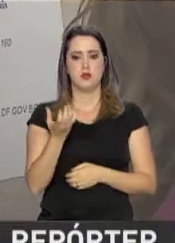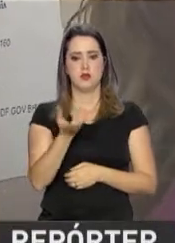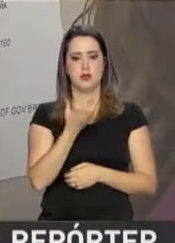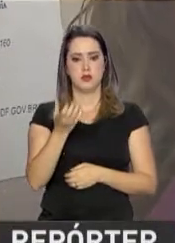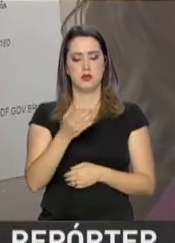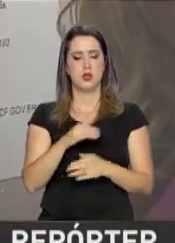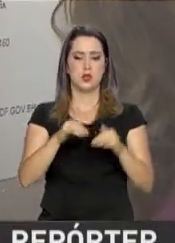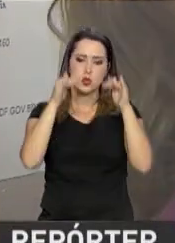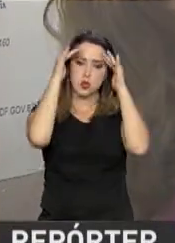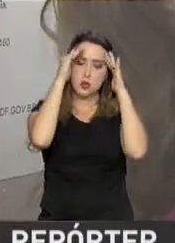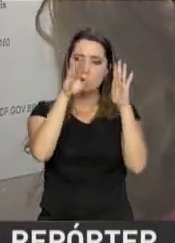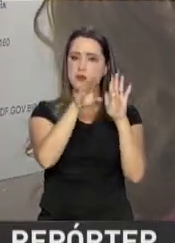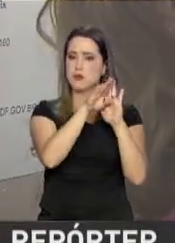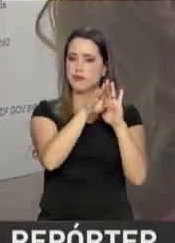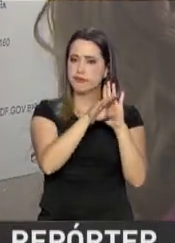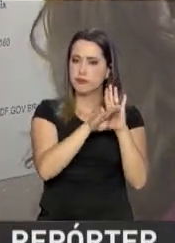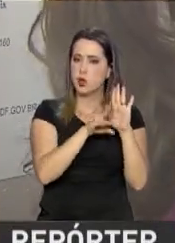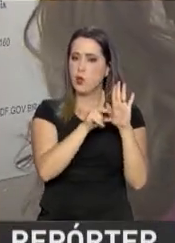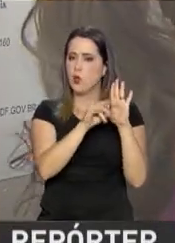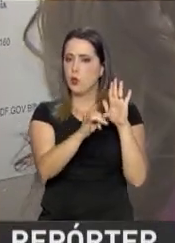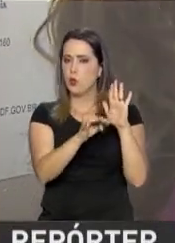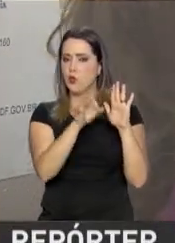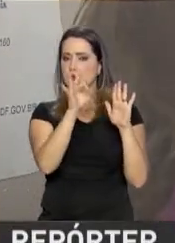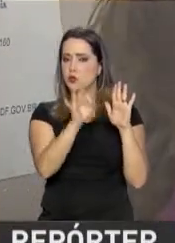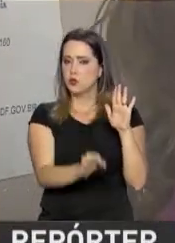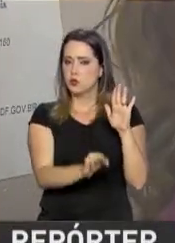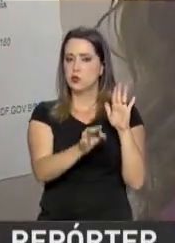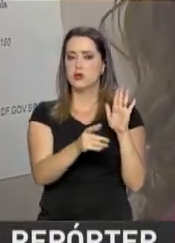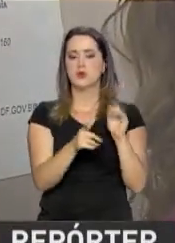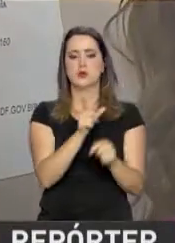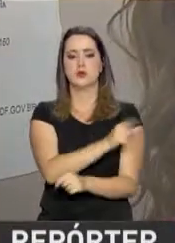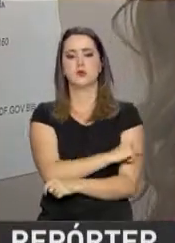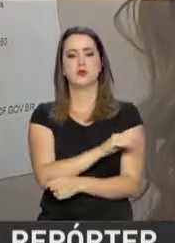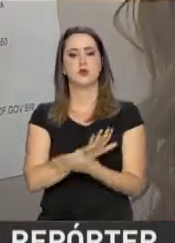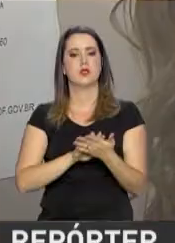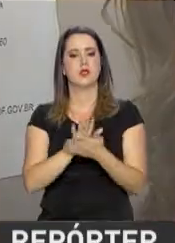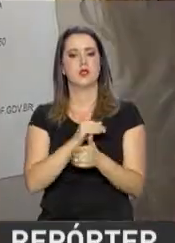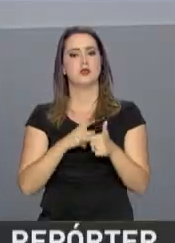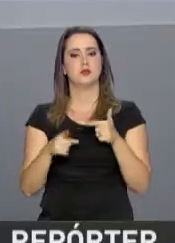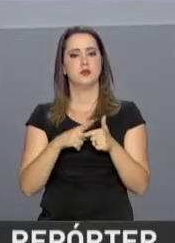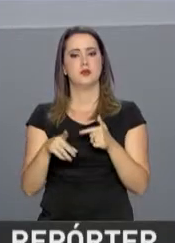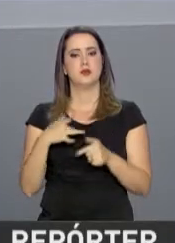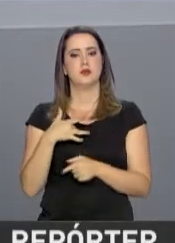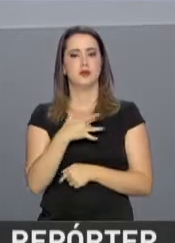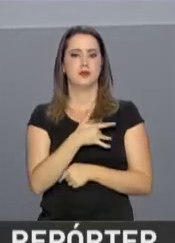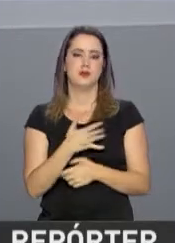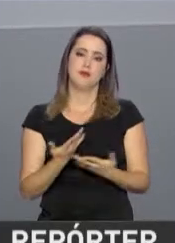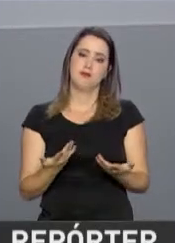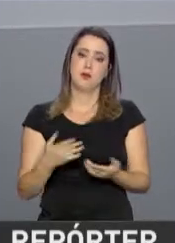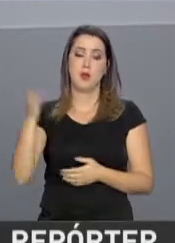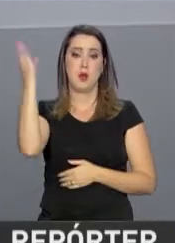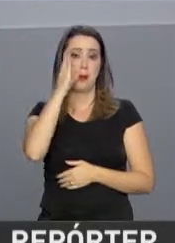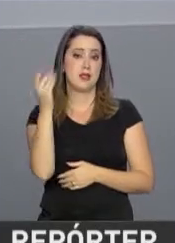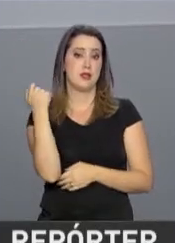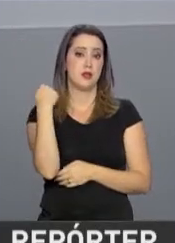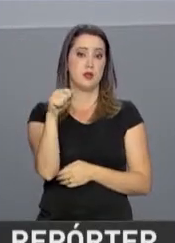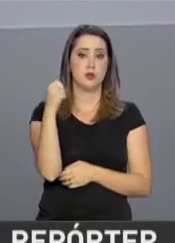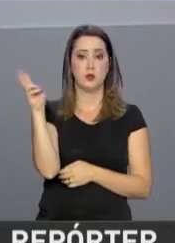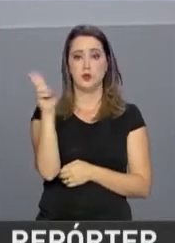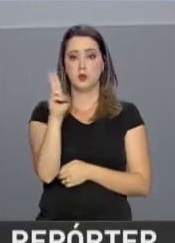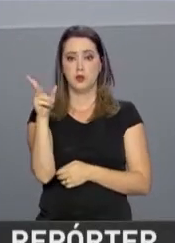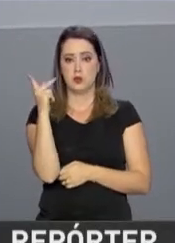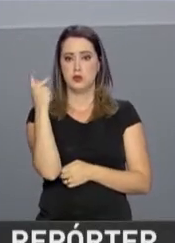bem direitinho pra não ter problema é na saúde dele brasil argentina uruguai